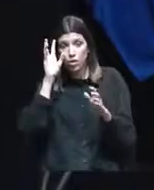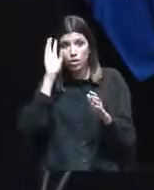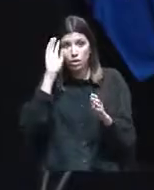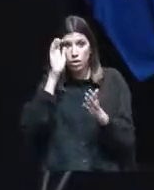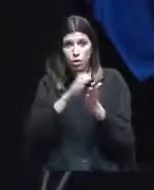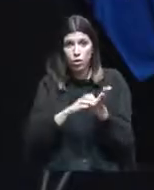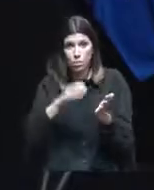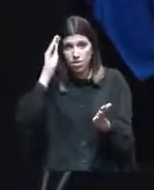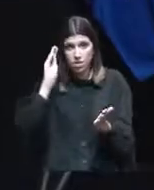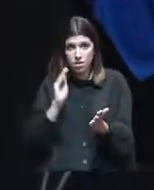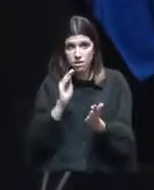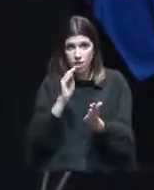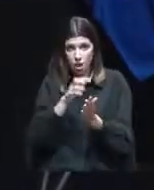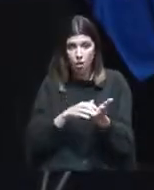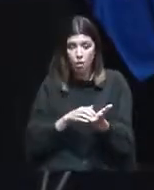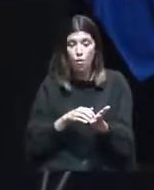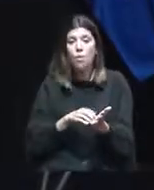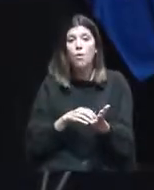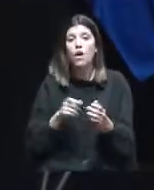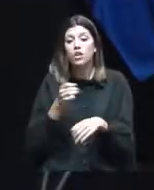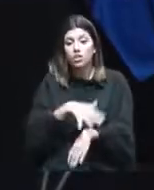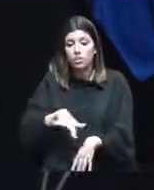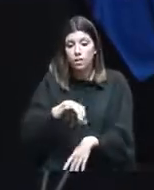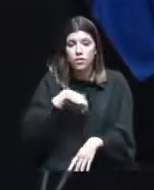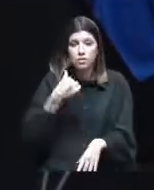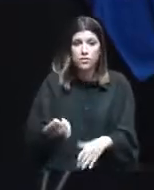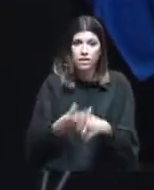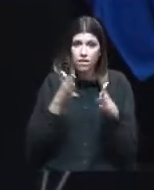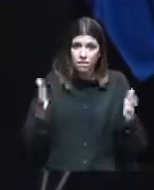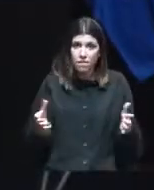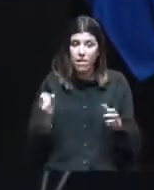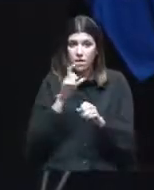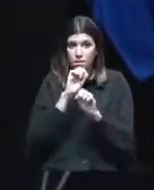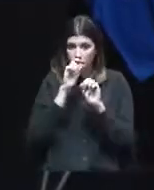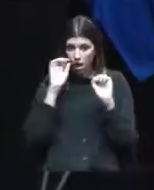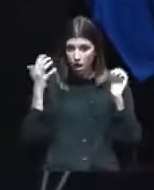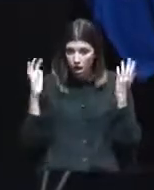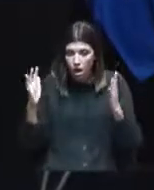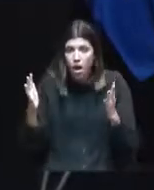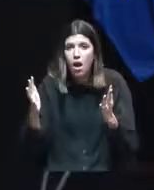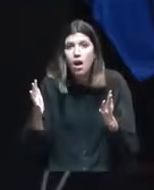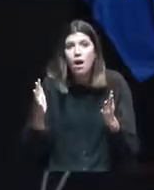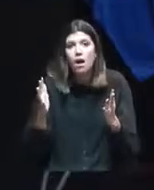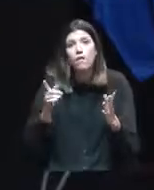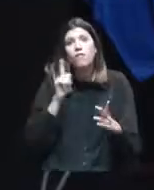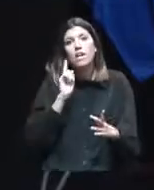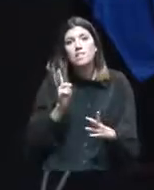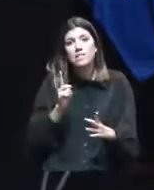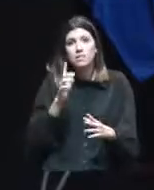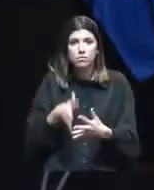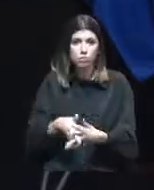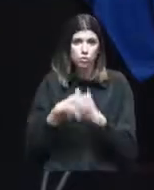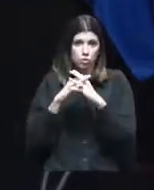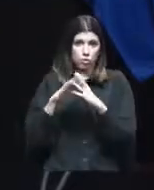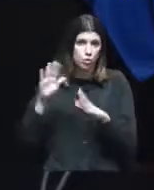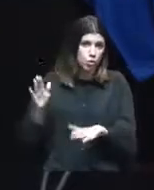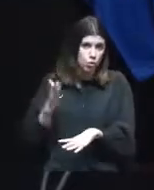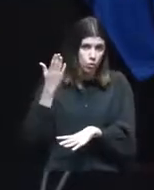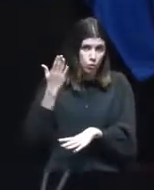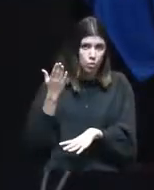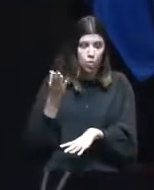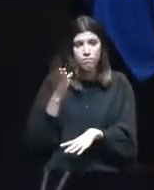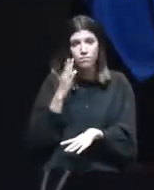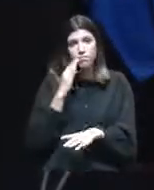que os espaços verdes de média e grande dimensão e as árvores de alinhamento sejam considerados estruturantes, salientamos que